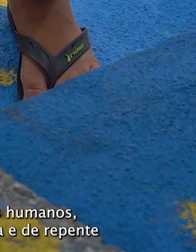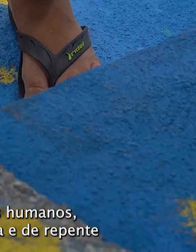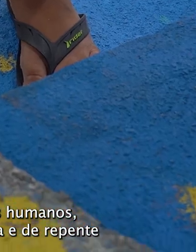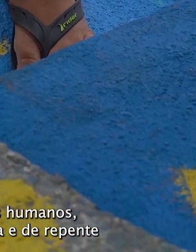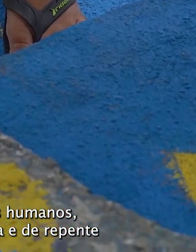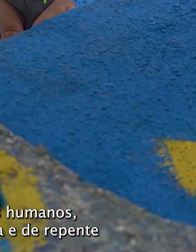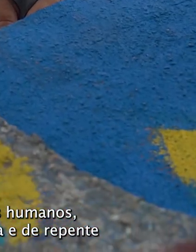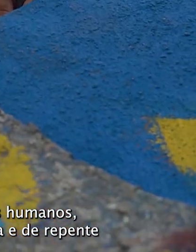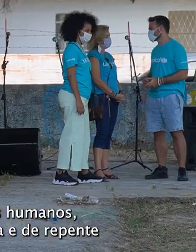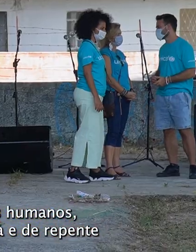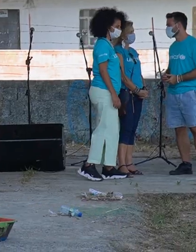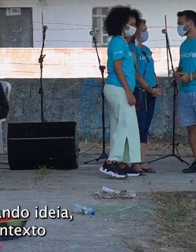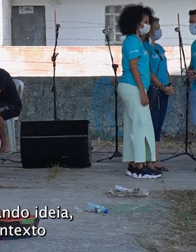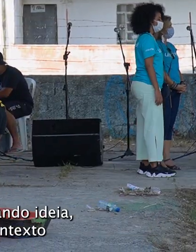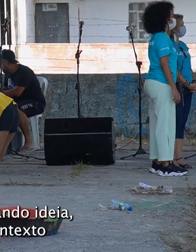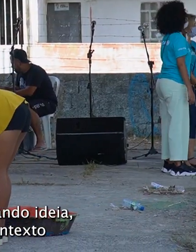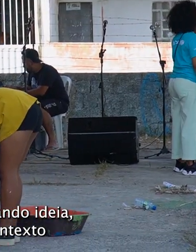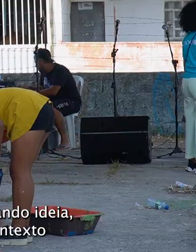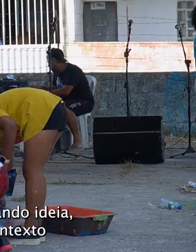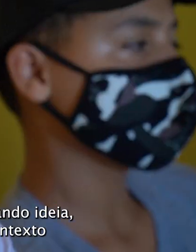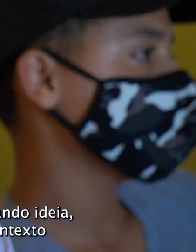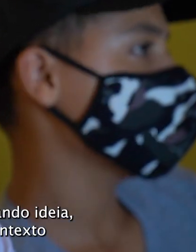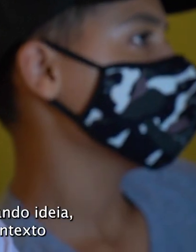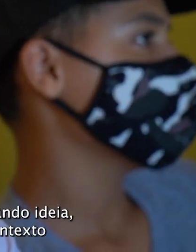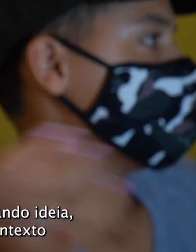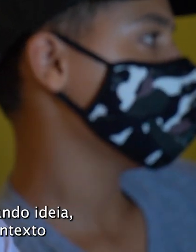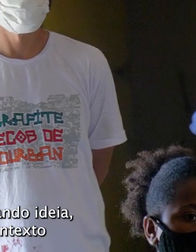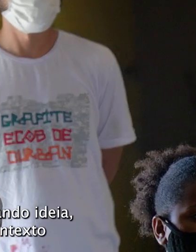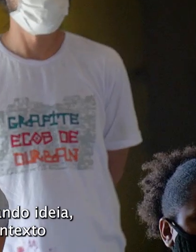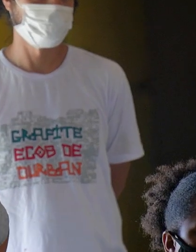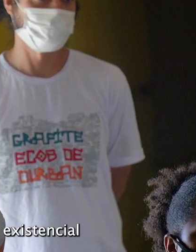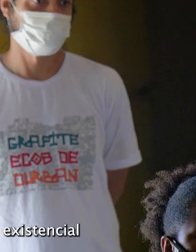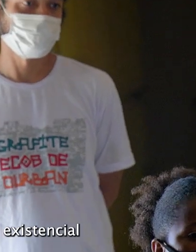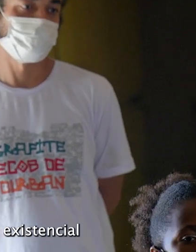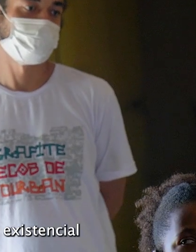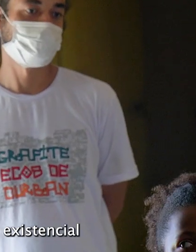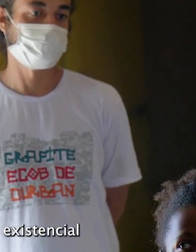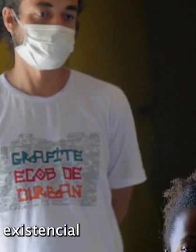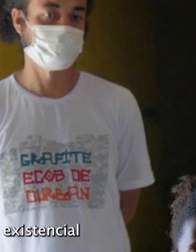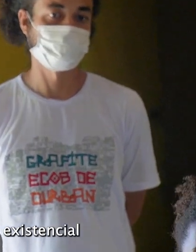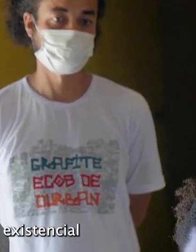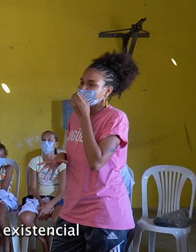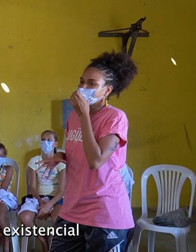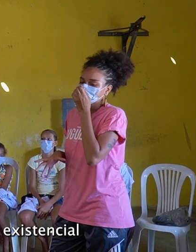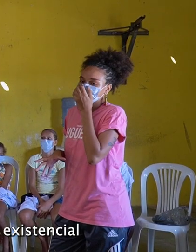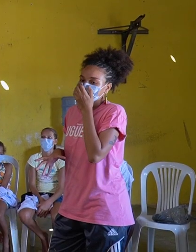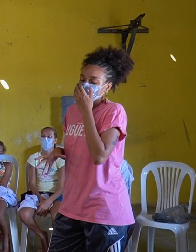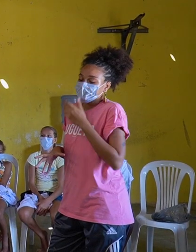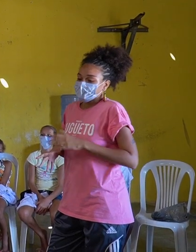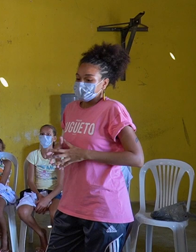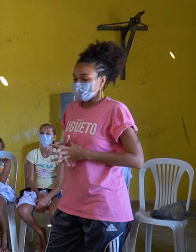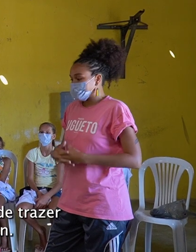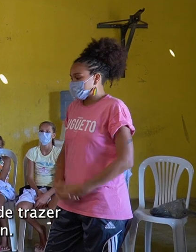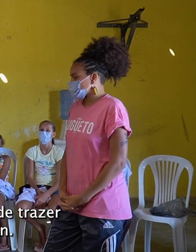gente estava fazendo esse contexto na favela e, de repente, a gente tem que parar de estar trocando ideia para estar novamente num contexto de estar ajudando com o mínimo existencial, né?